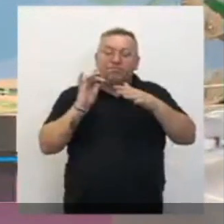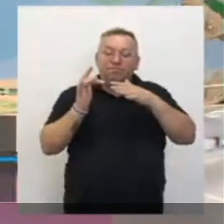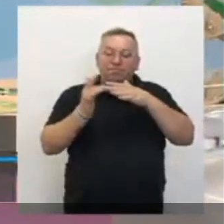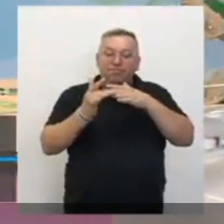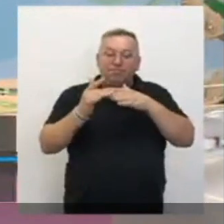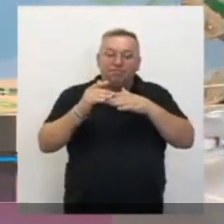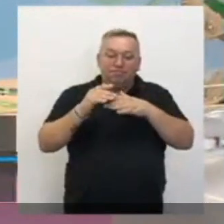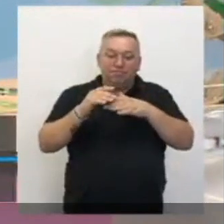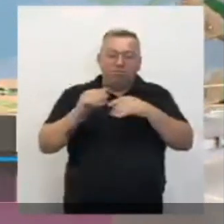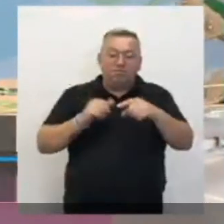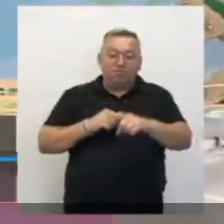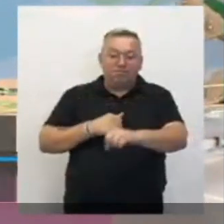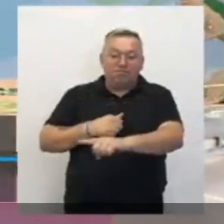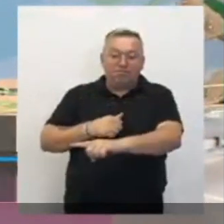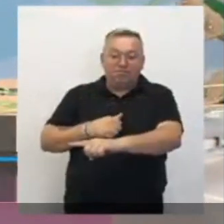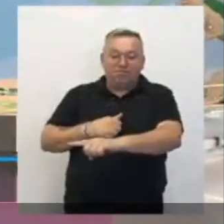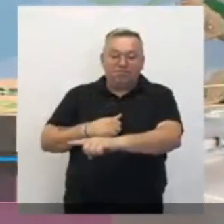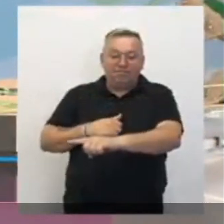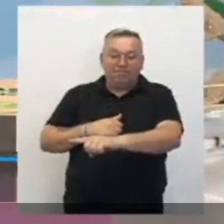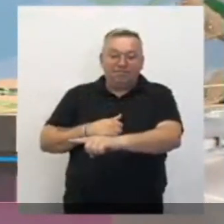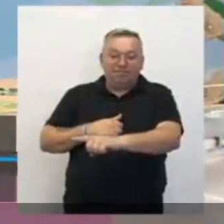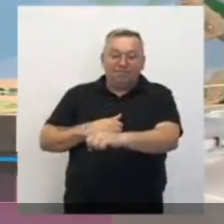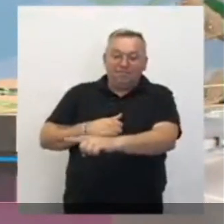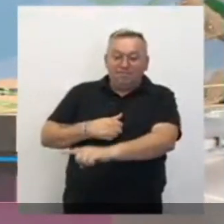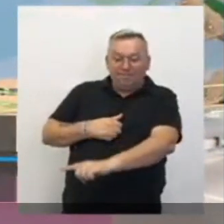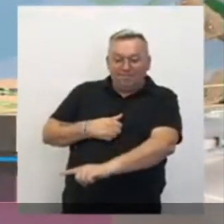meu é jonasalmeida89